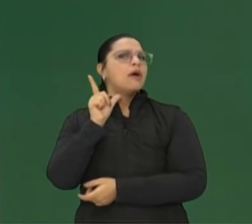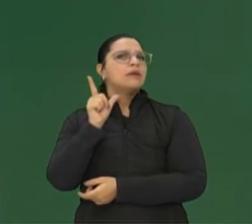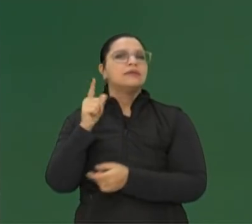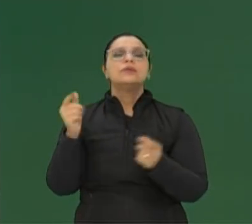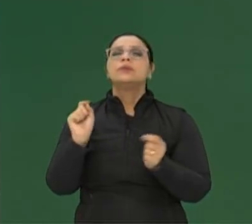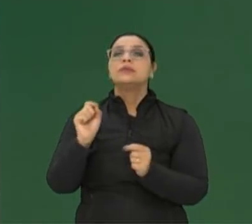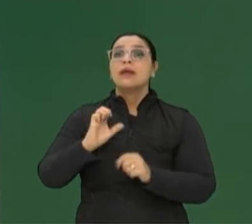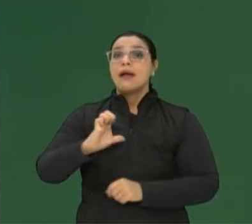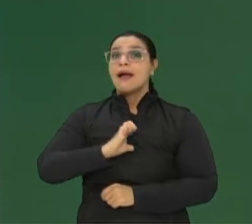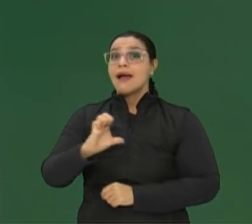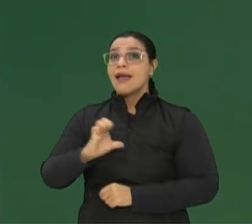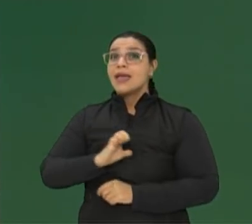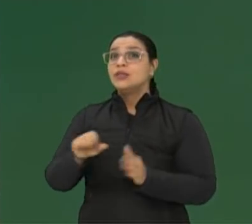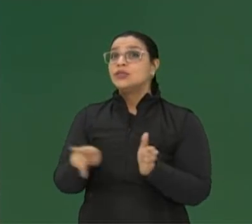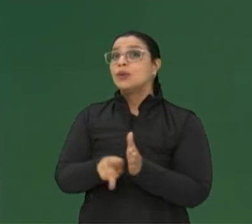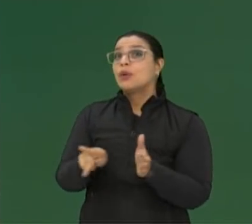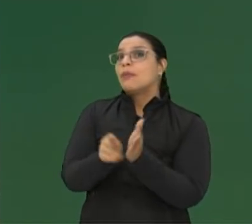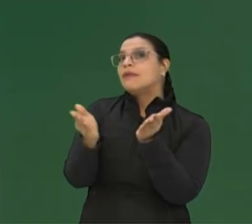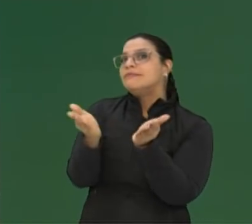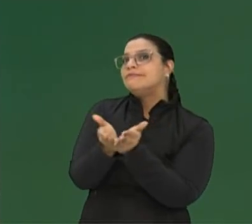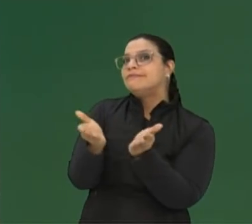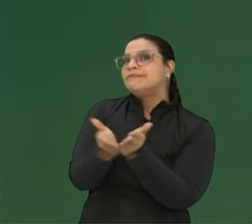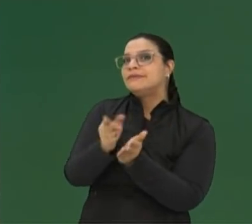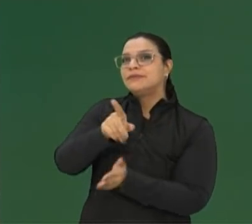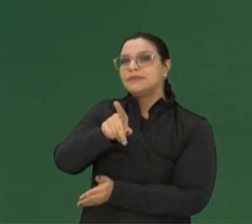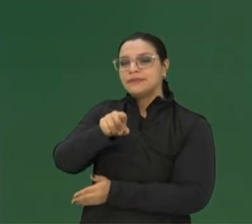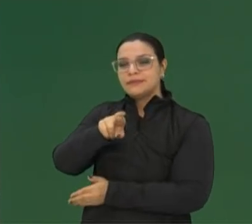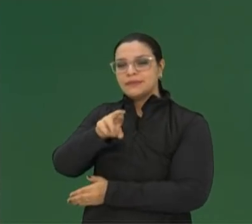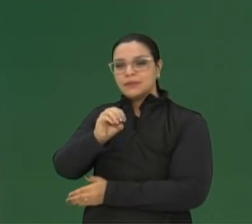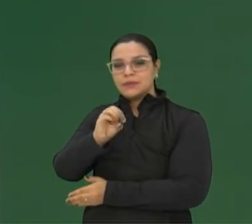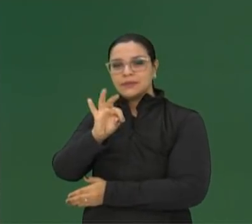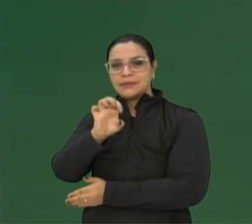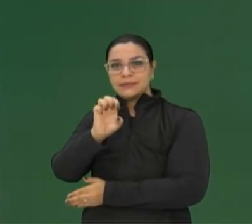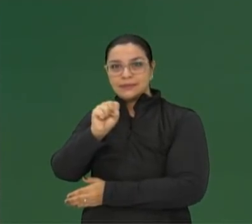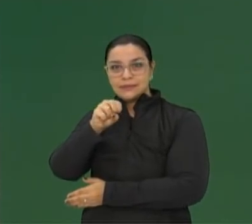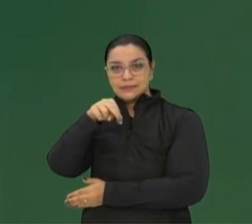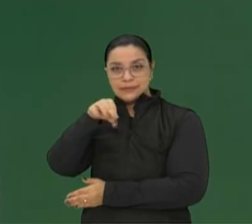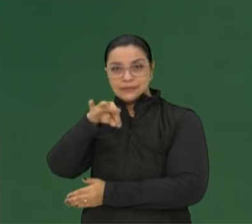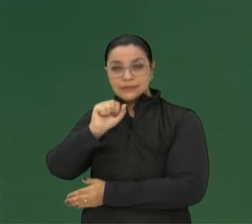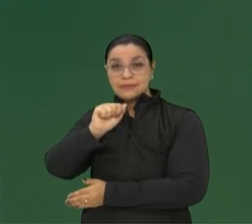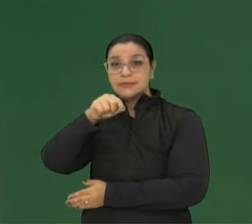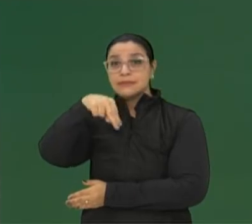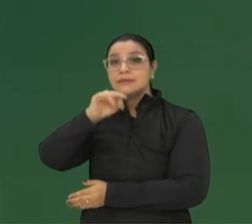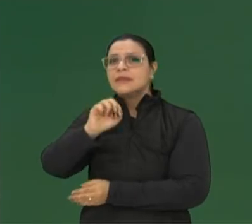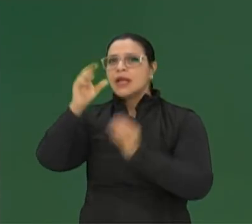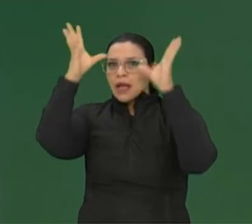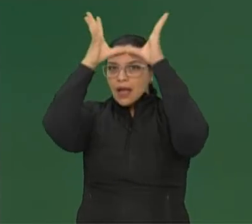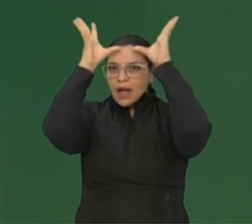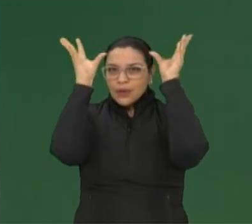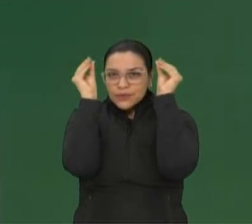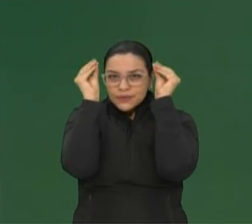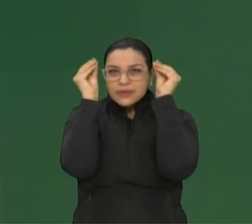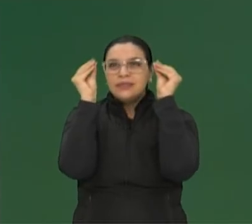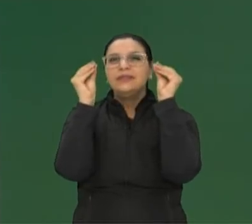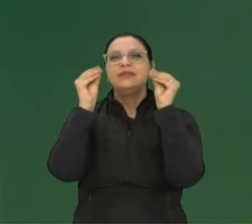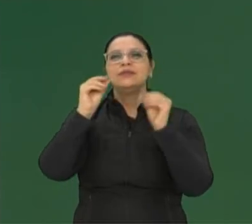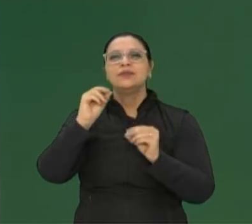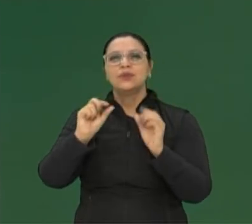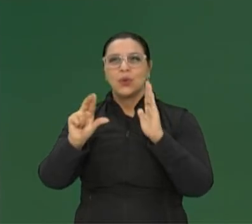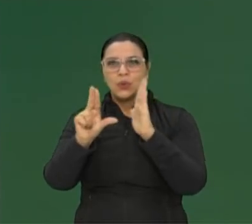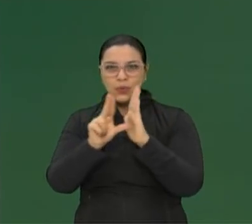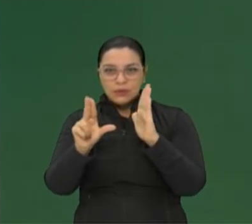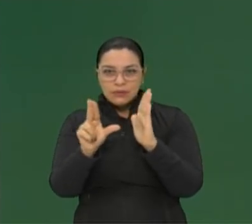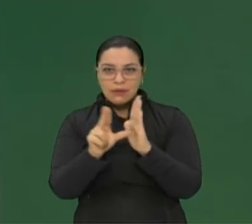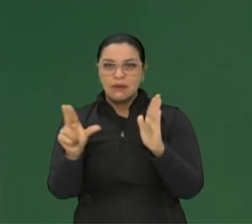a ética protestante, tá? A ética do protestantismo, sobretudo com Lutero e Calvino, importantes pensadores da